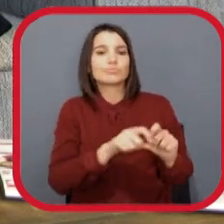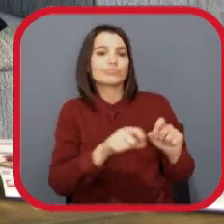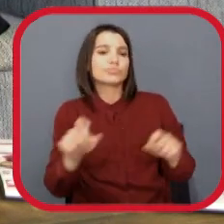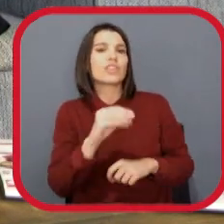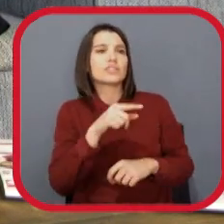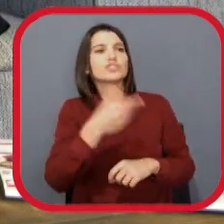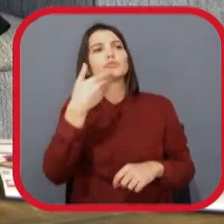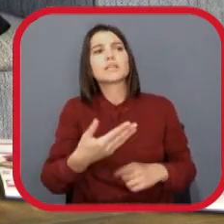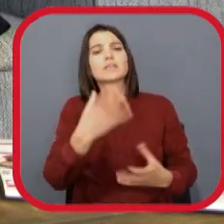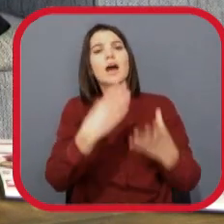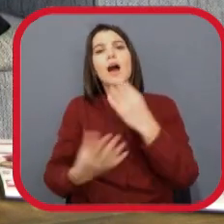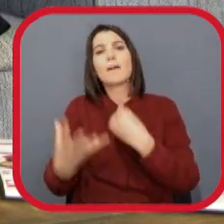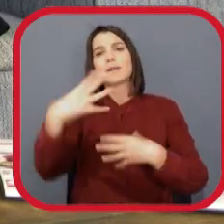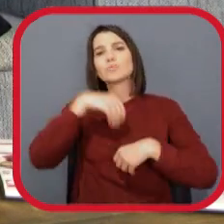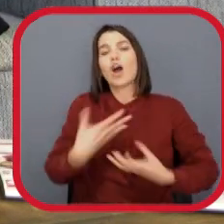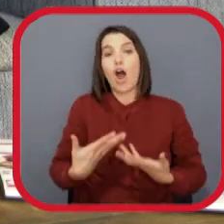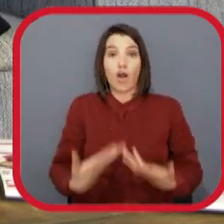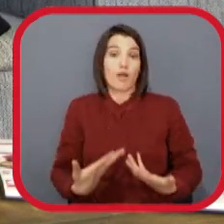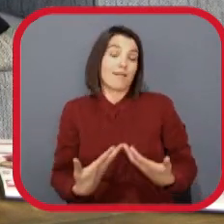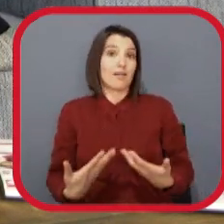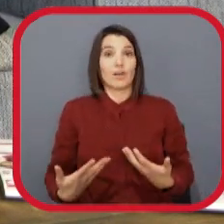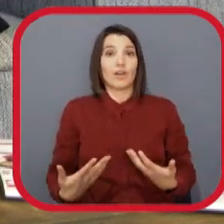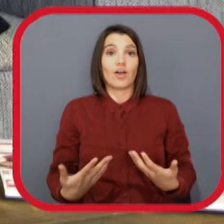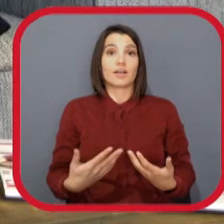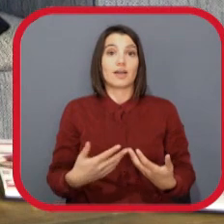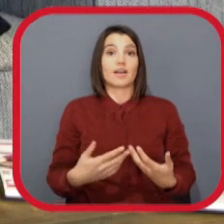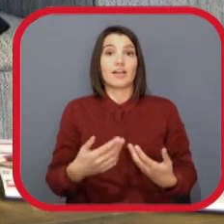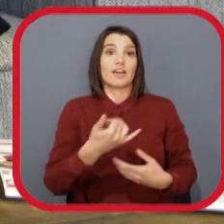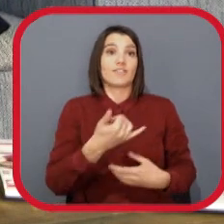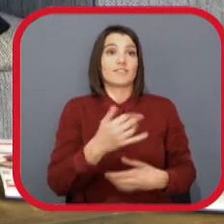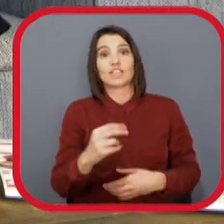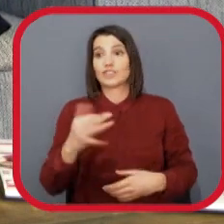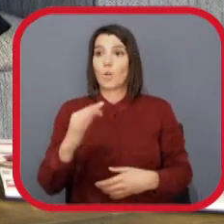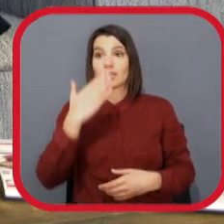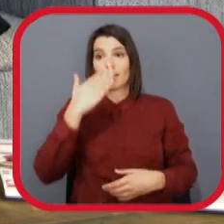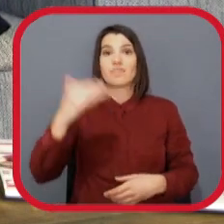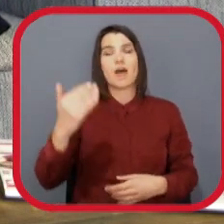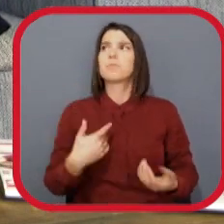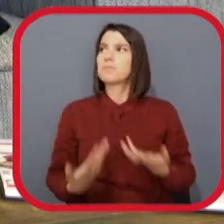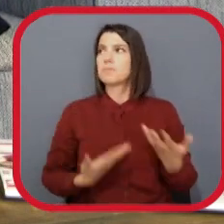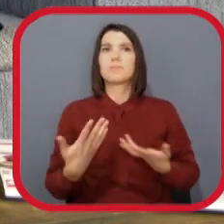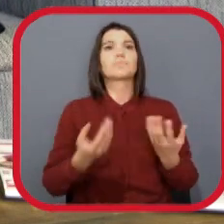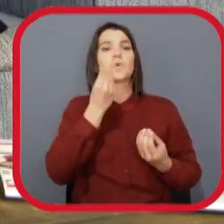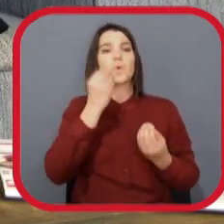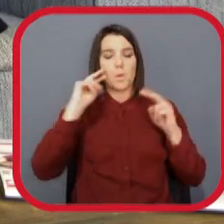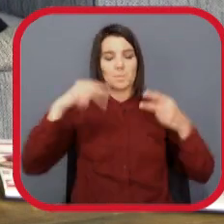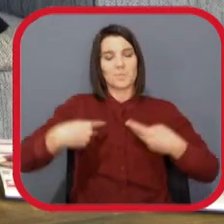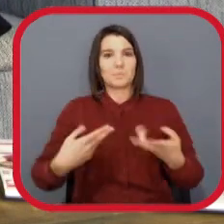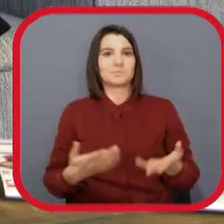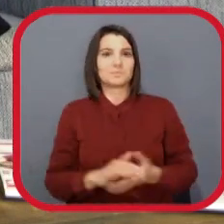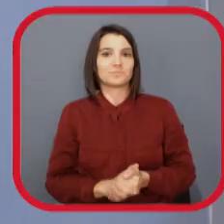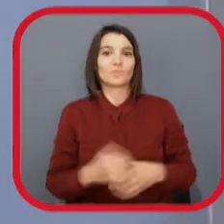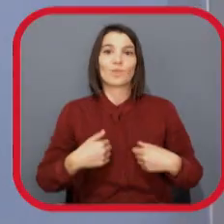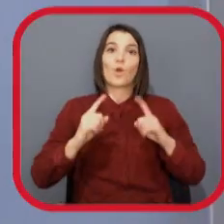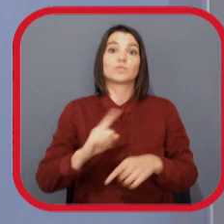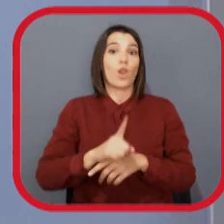quais é que foram as vivências dele, para agora chegar aos 23, 24 e como é que estava o Carlitos, foi